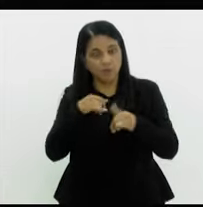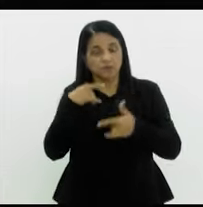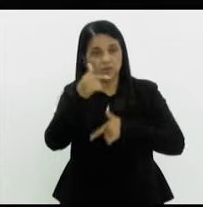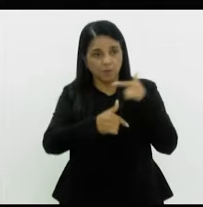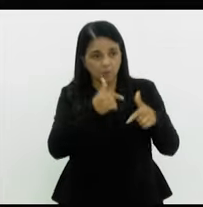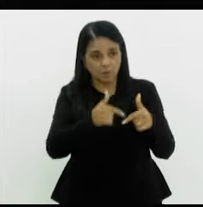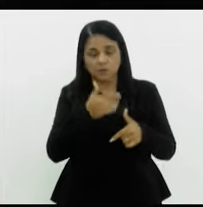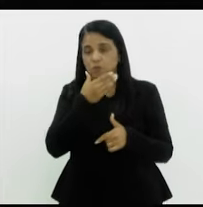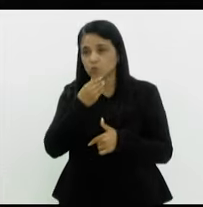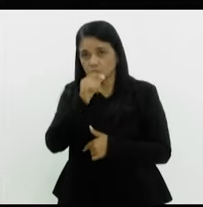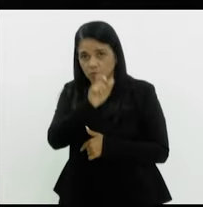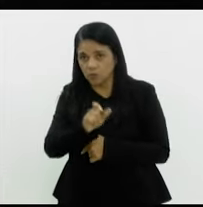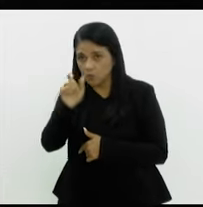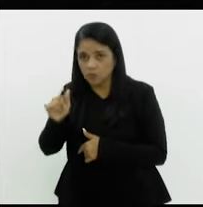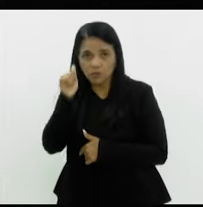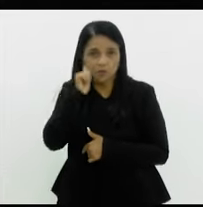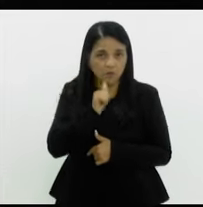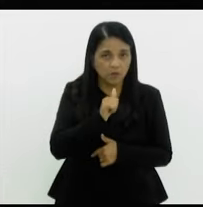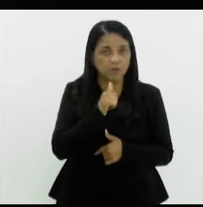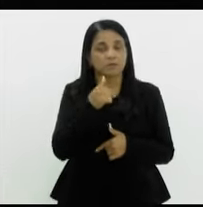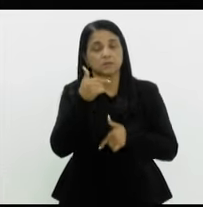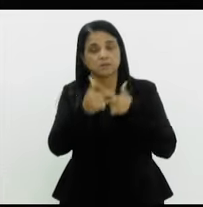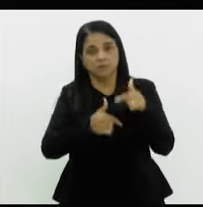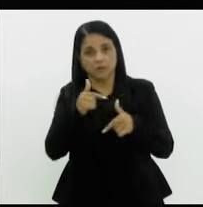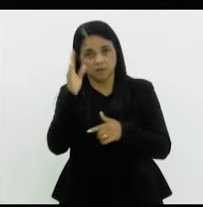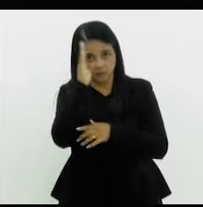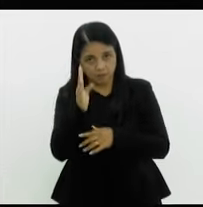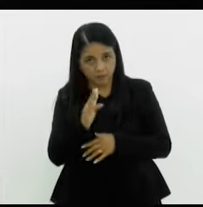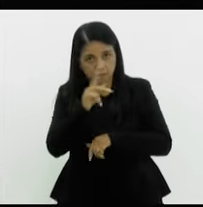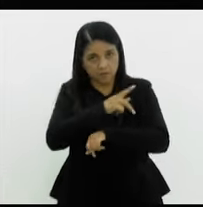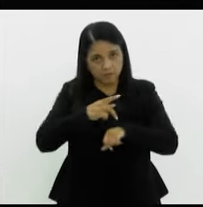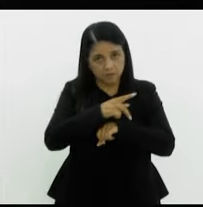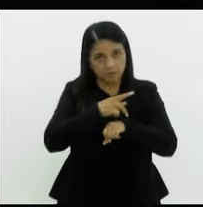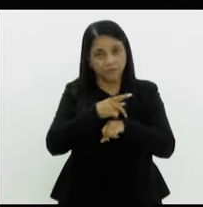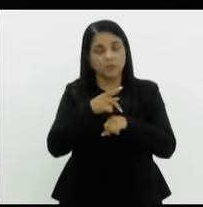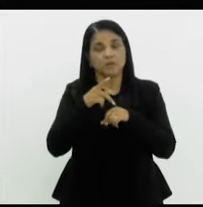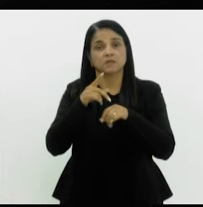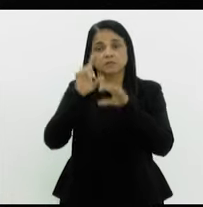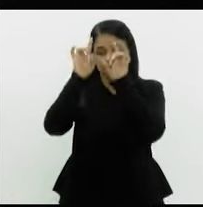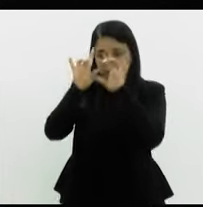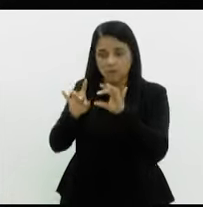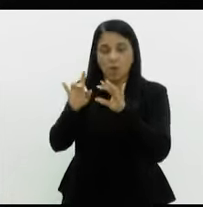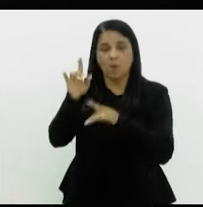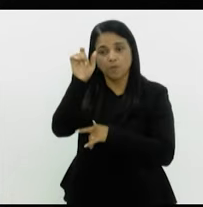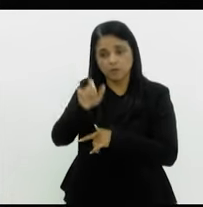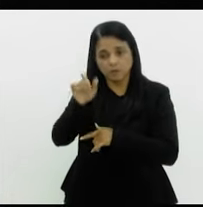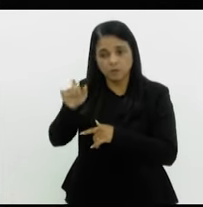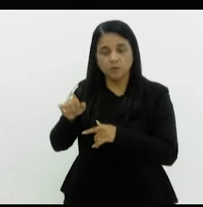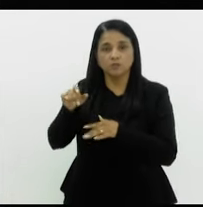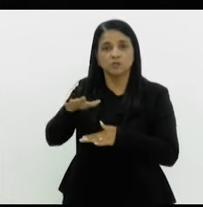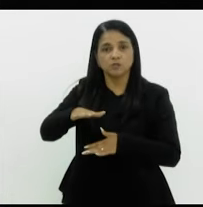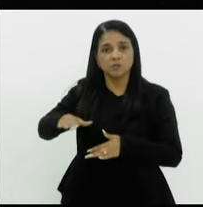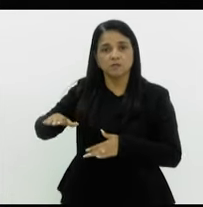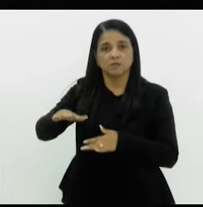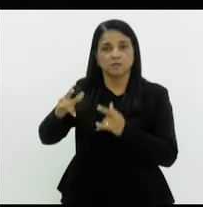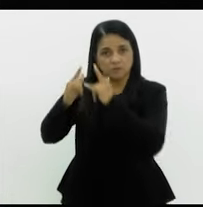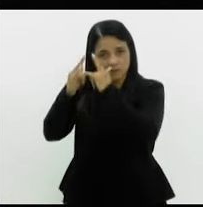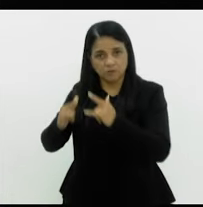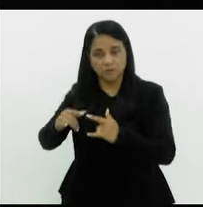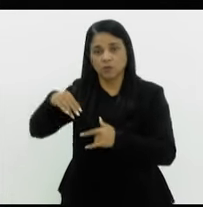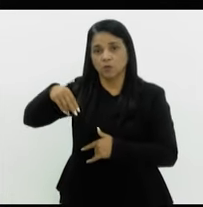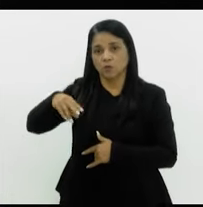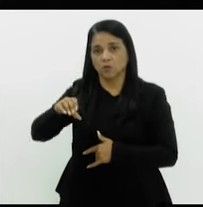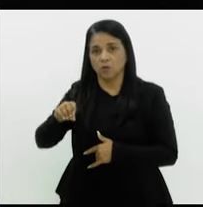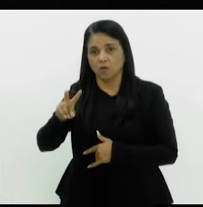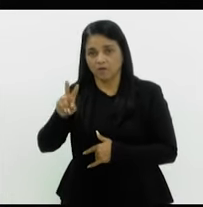trabalhadores e trabalhadoras desse país, em especial para as pessoas do assentamento Nova Esperança do Aré, em Itaperuna, que